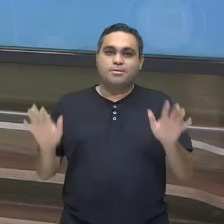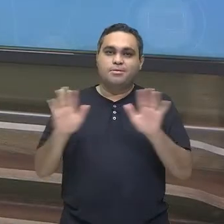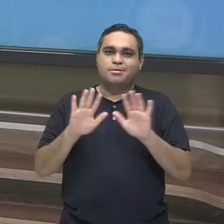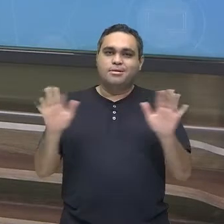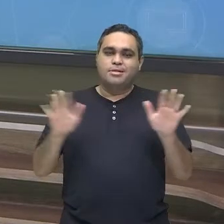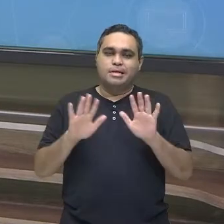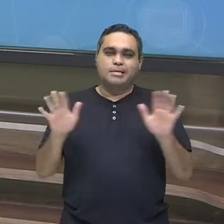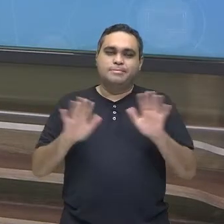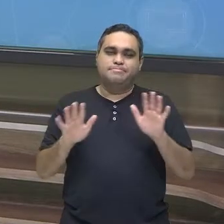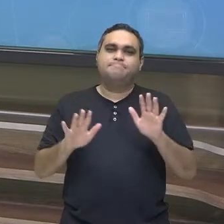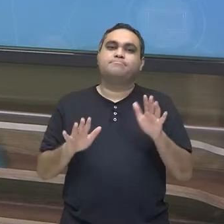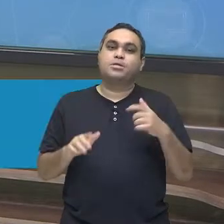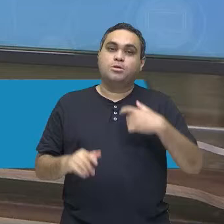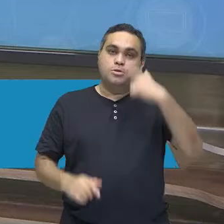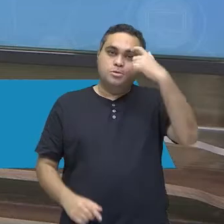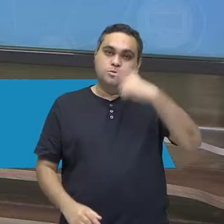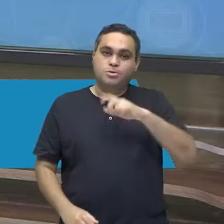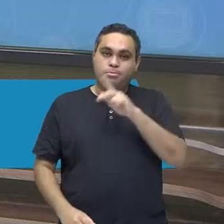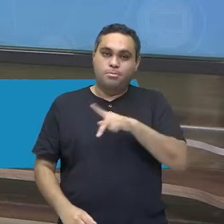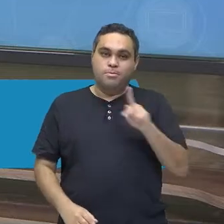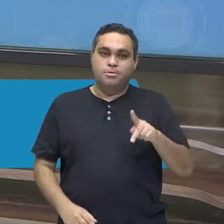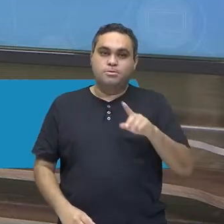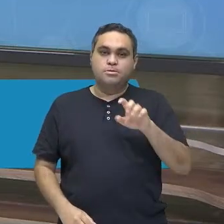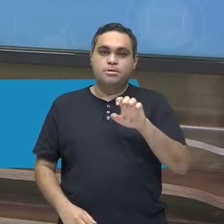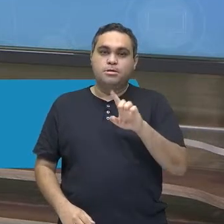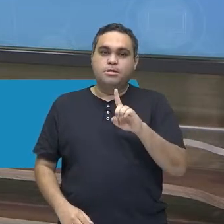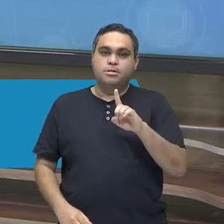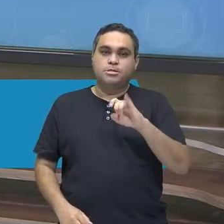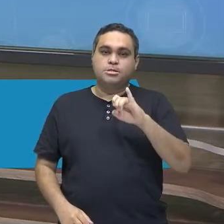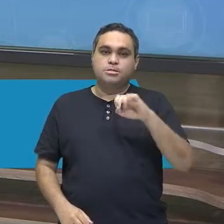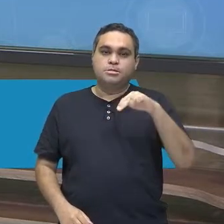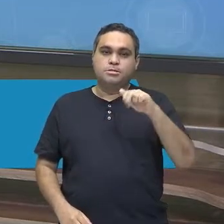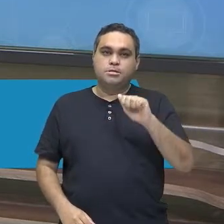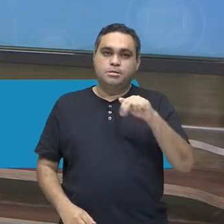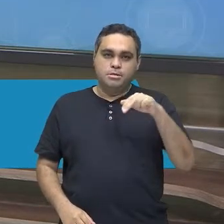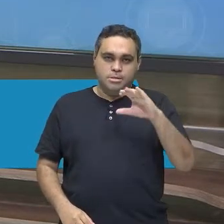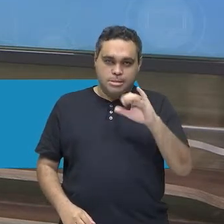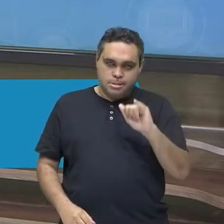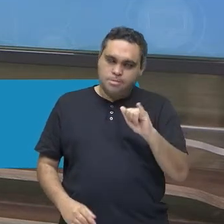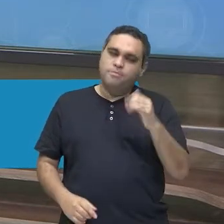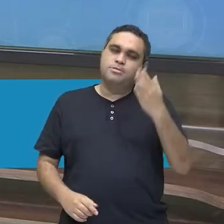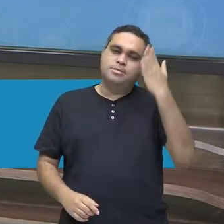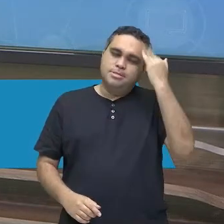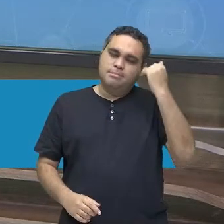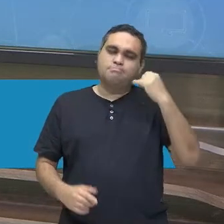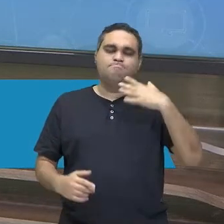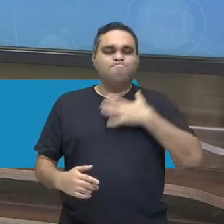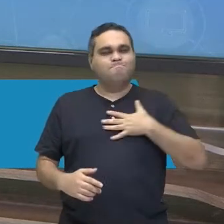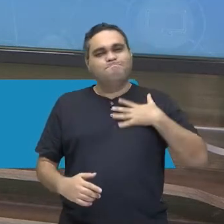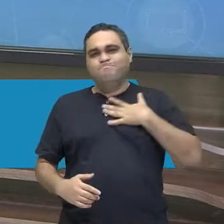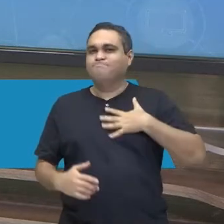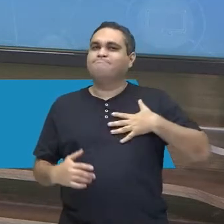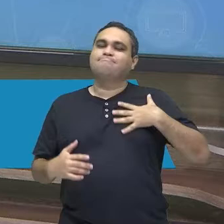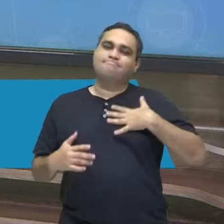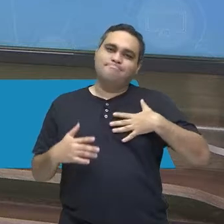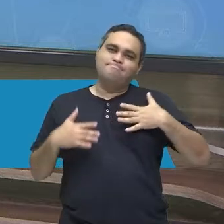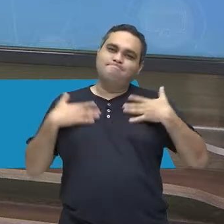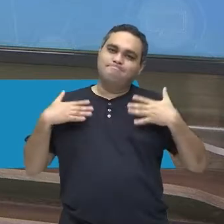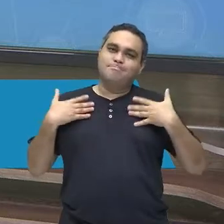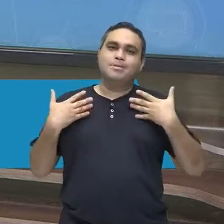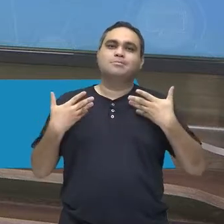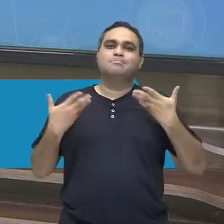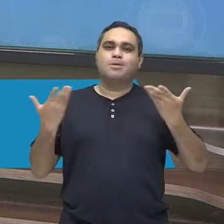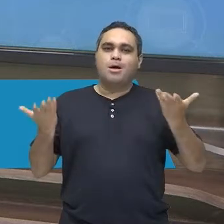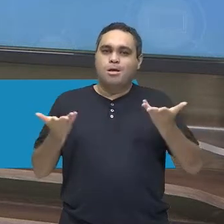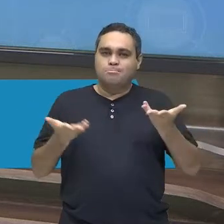Olá, queridos, eu sou a professora Dinanci Silva e vocês já sabem que é um prazer, uma alegria imensa estar aqui com vocês.